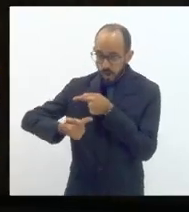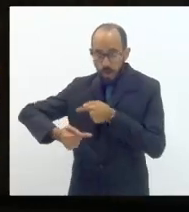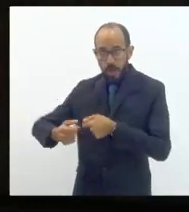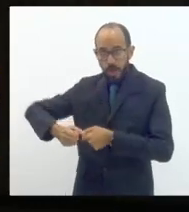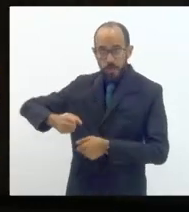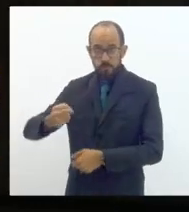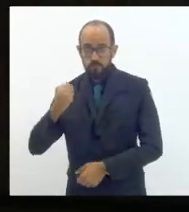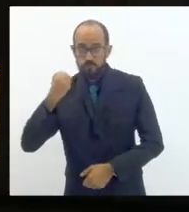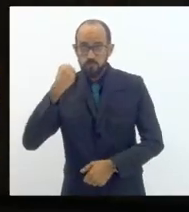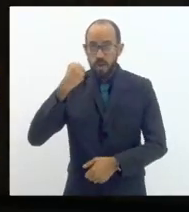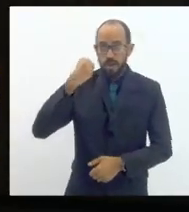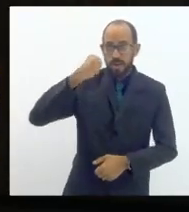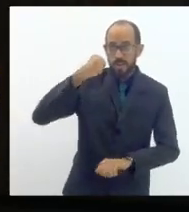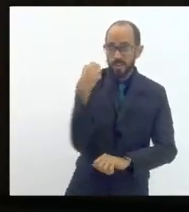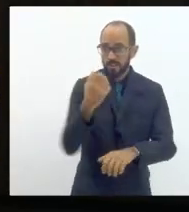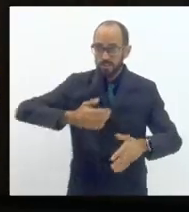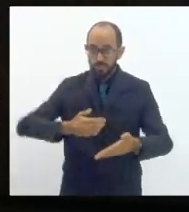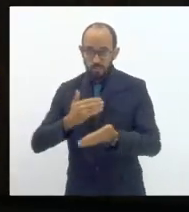geração.